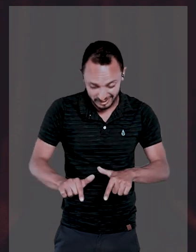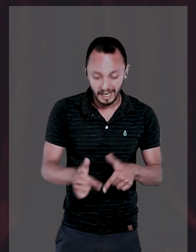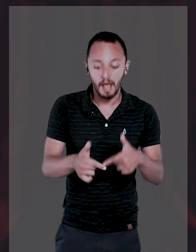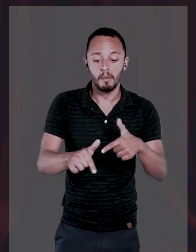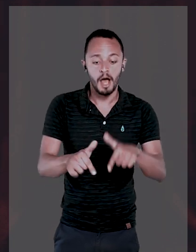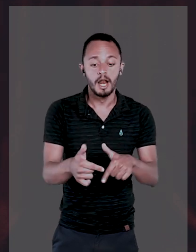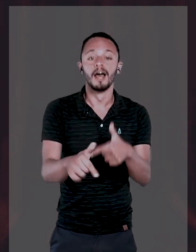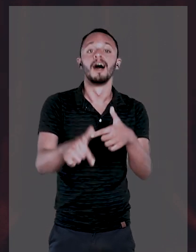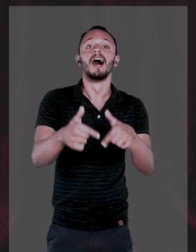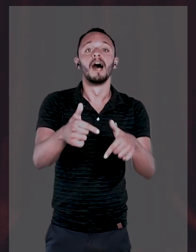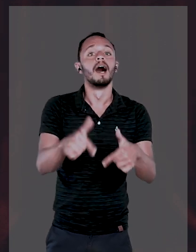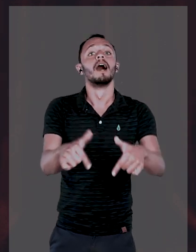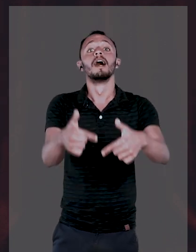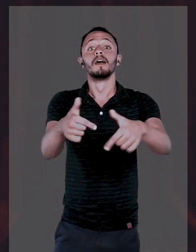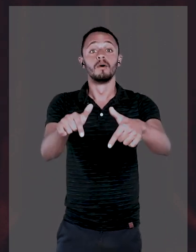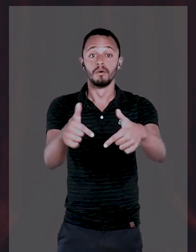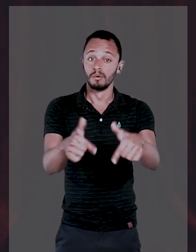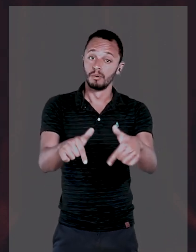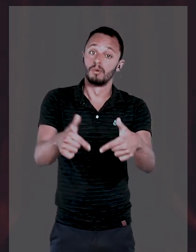foi trabalhar.